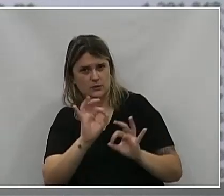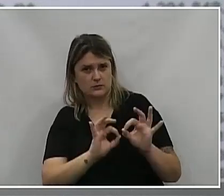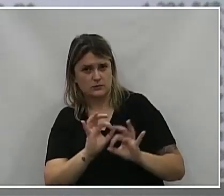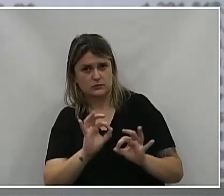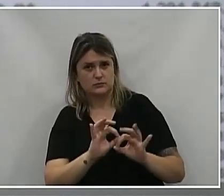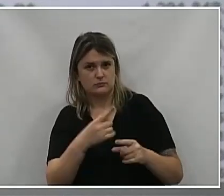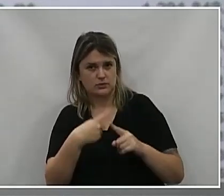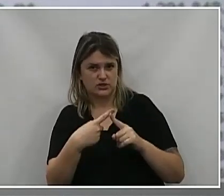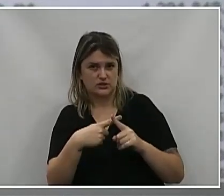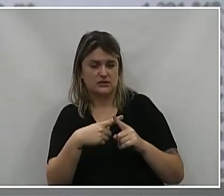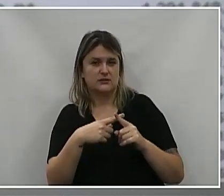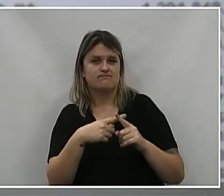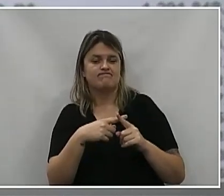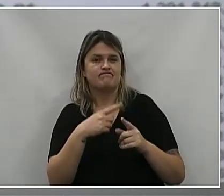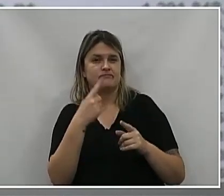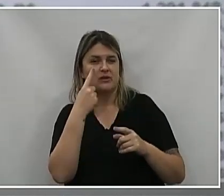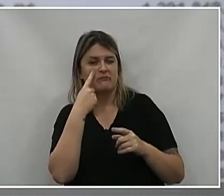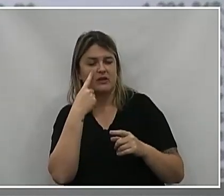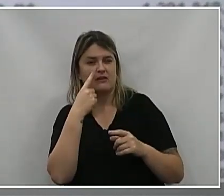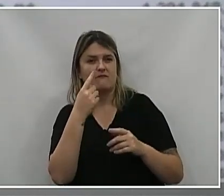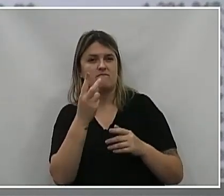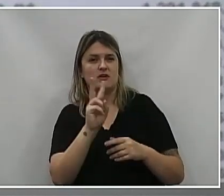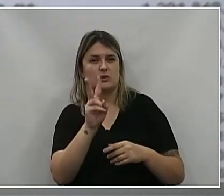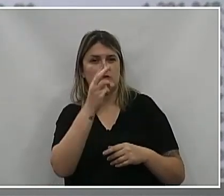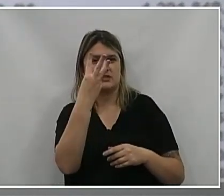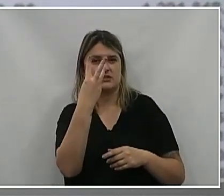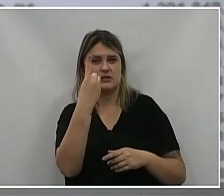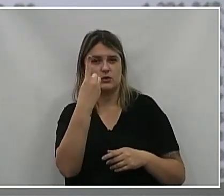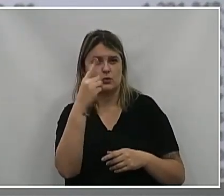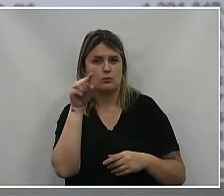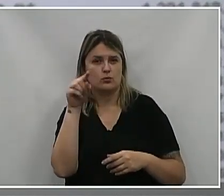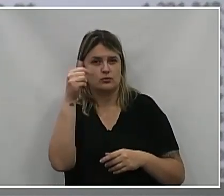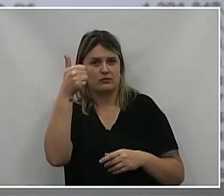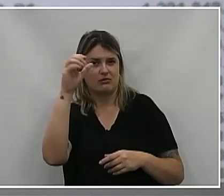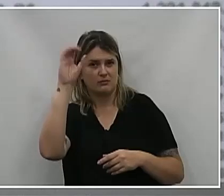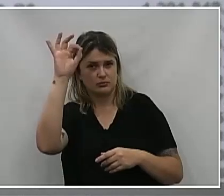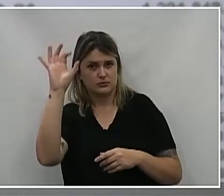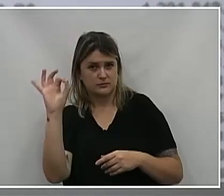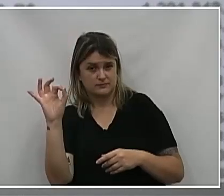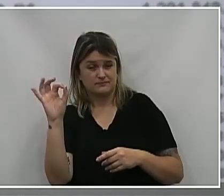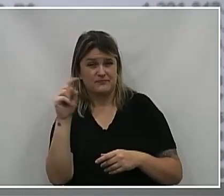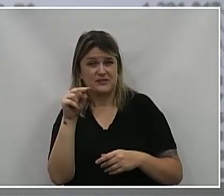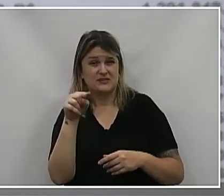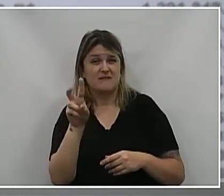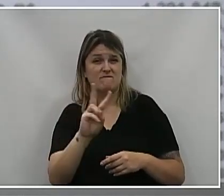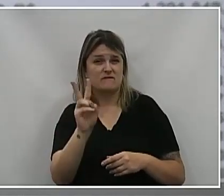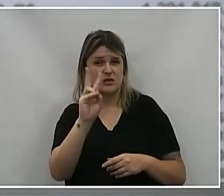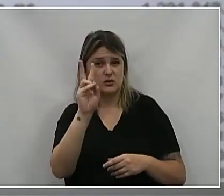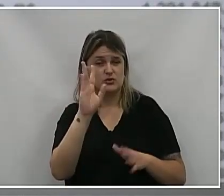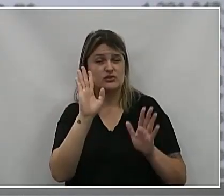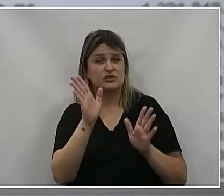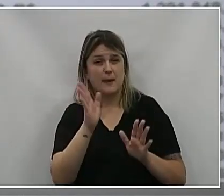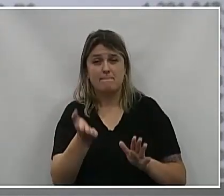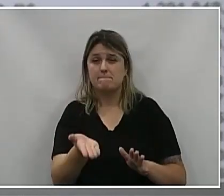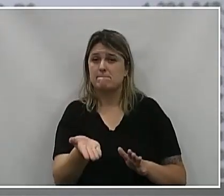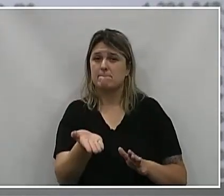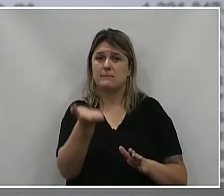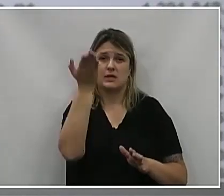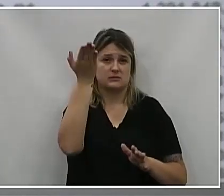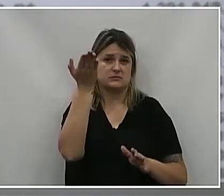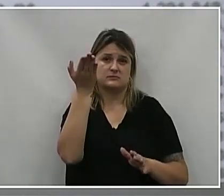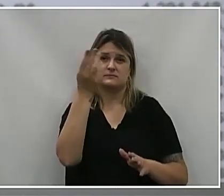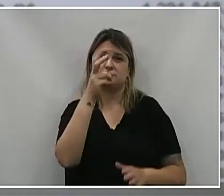né, aqueles 31%, 31,10%, esse valor já saltaria